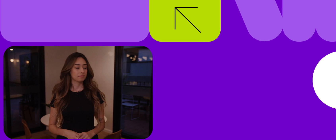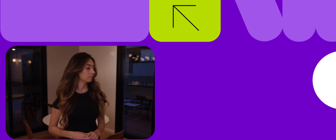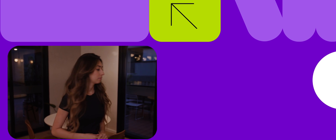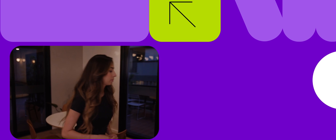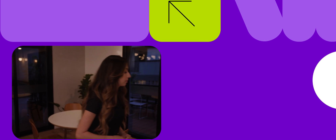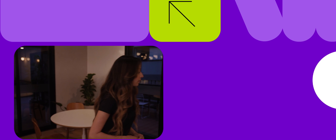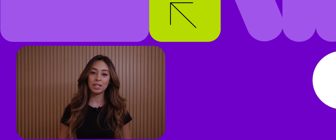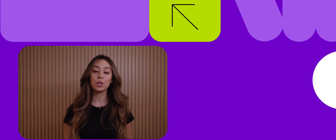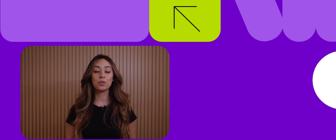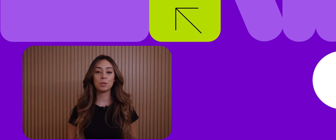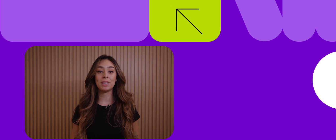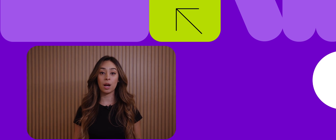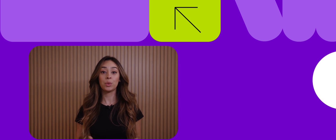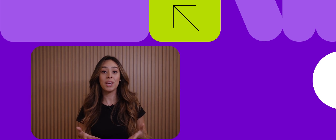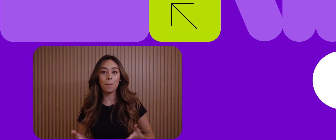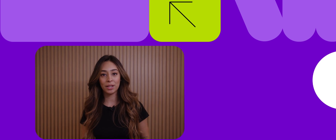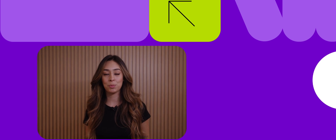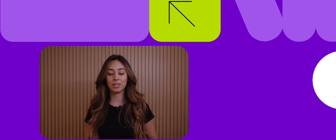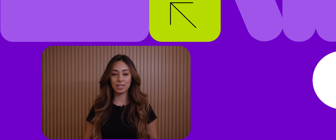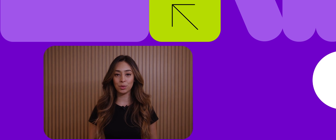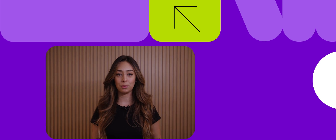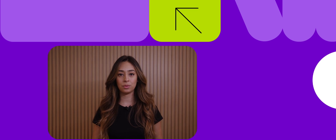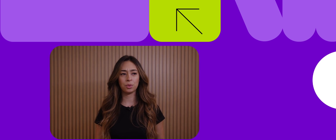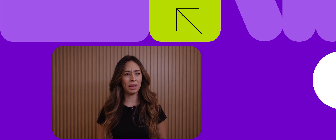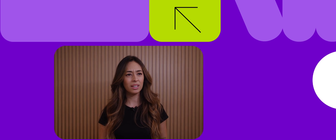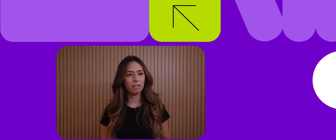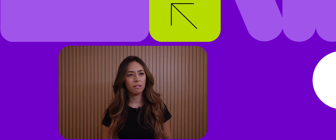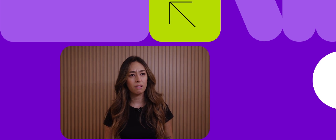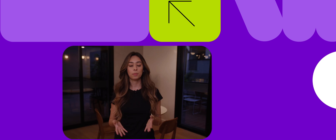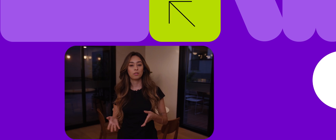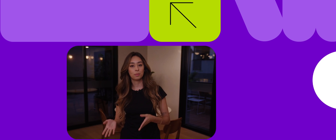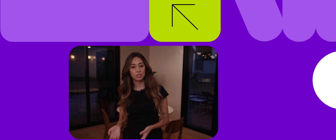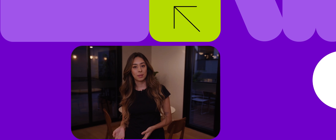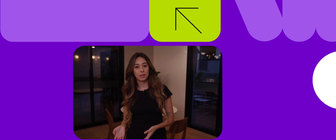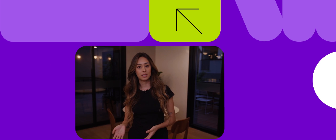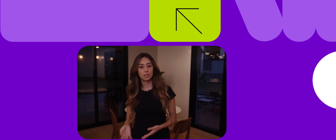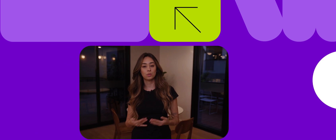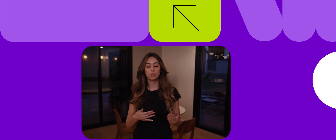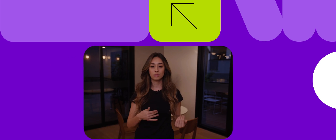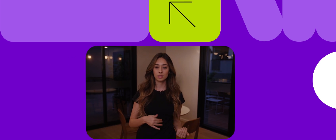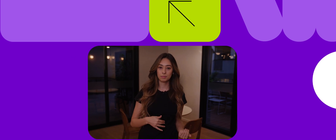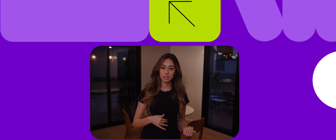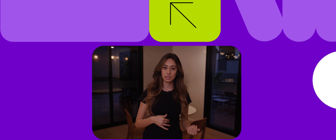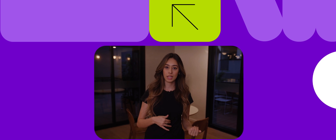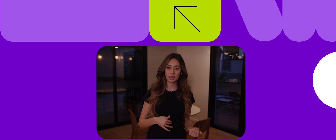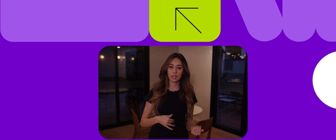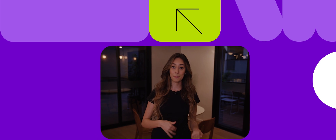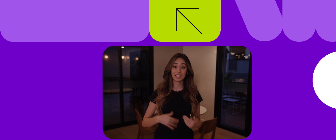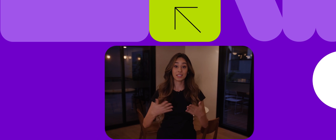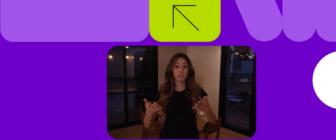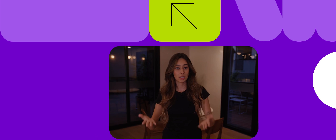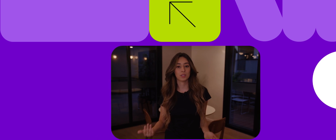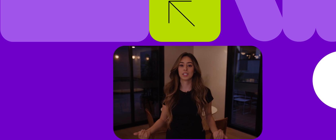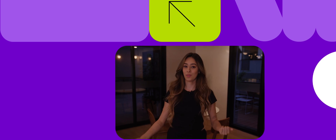Câmera foi. E hoje eu vou te explicar o que é o Pack de Proteção do Nubank. É, provavelmente nem pense em tudo que acontece por trás da tela